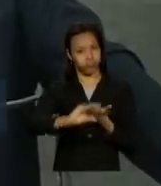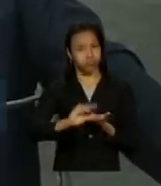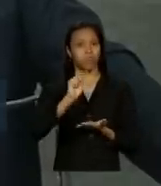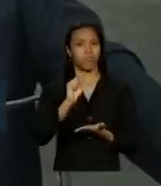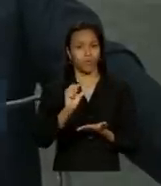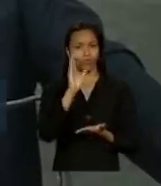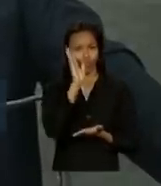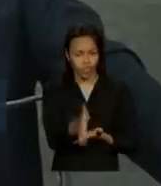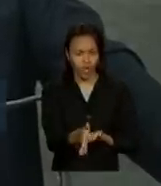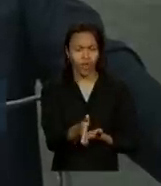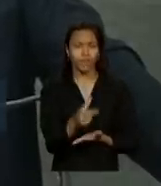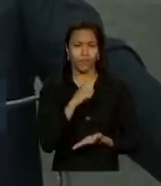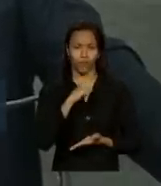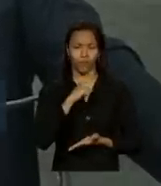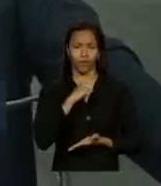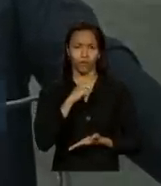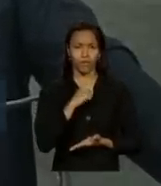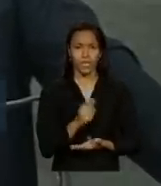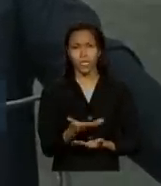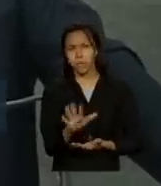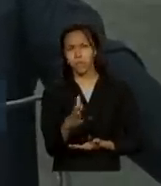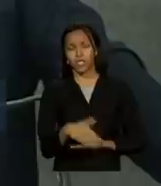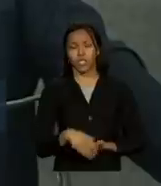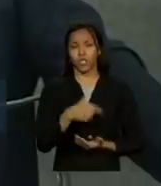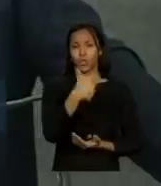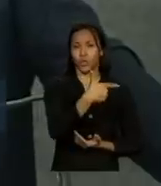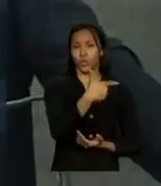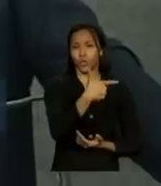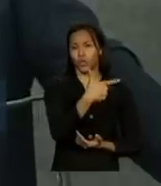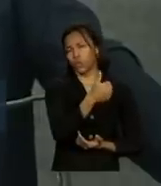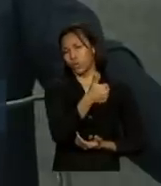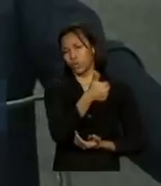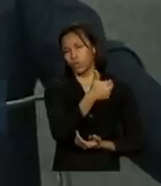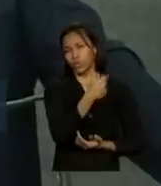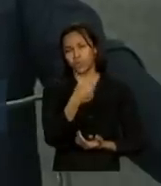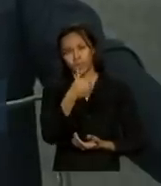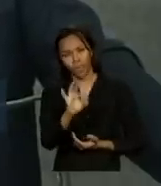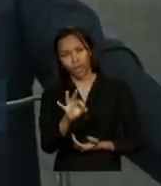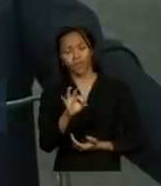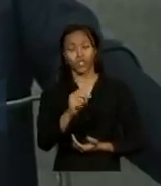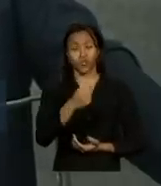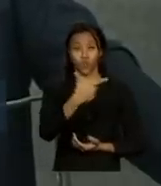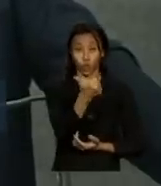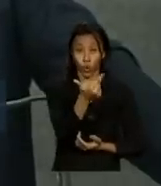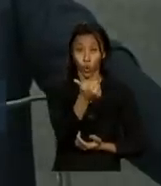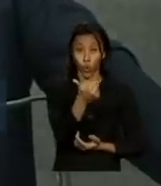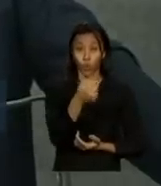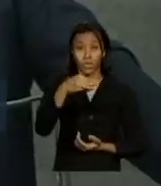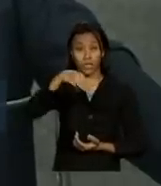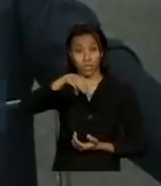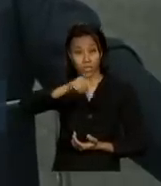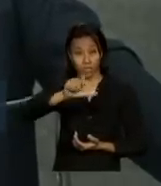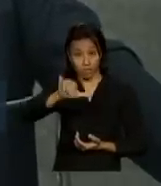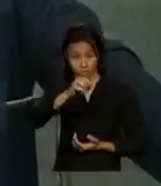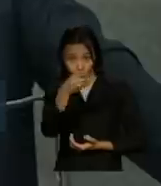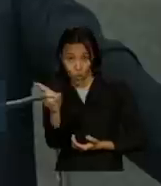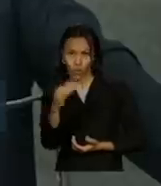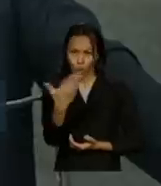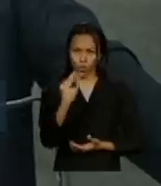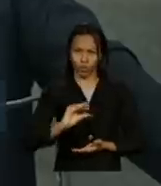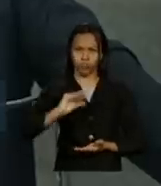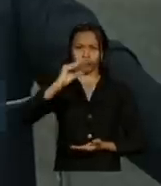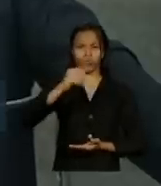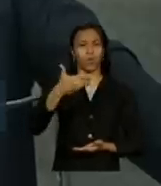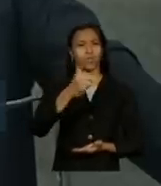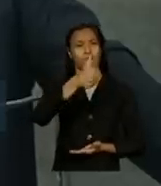foram números em 2010 e 11 governo investiu 12 bilhões no ministério de transportes hoje tem um orçamento de